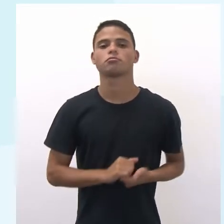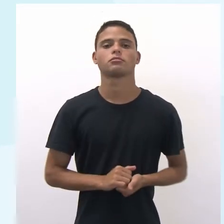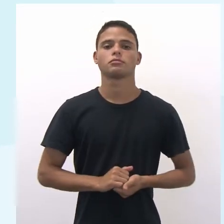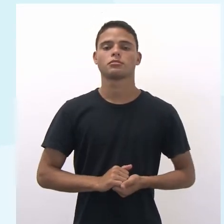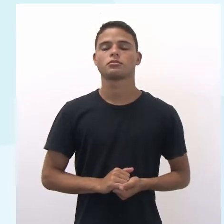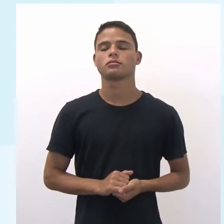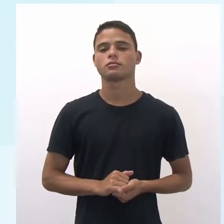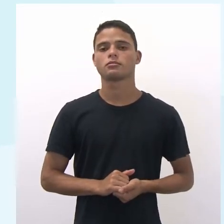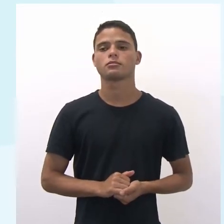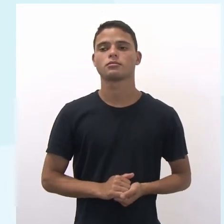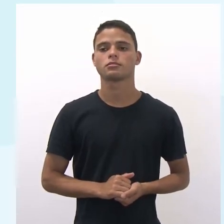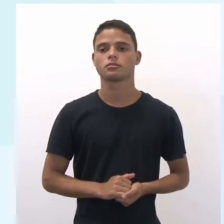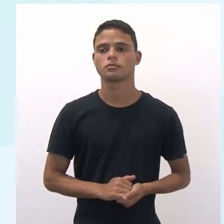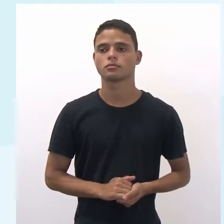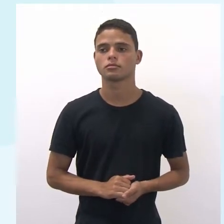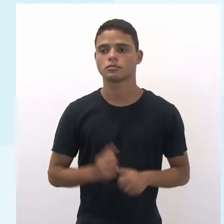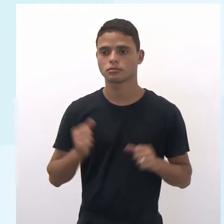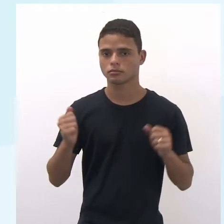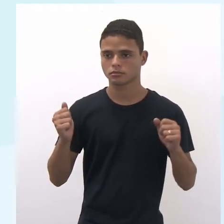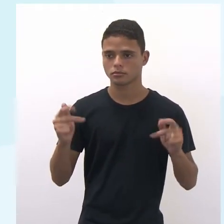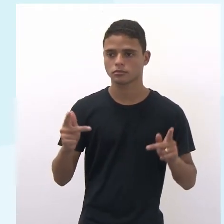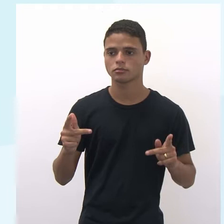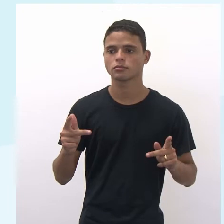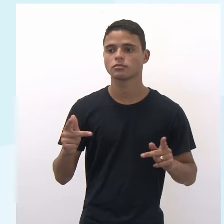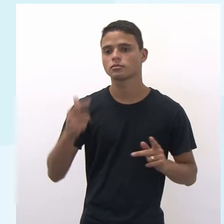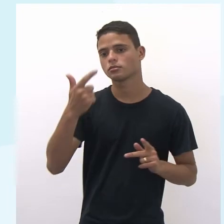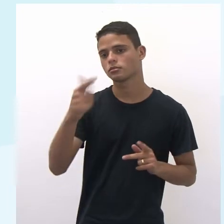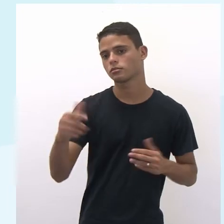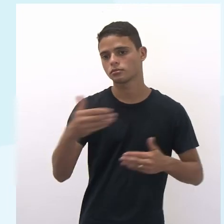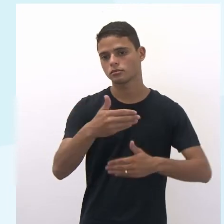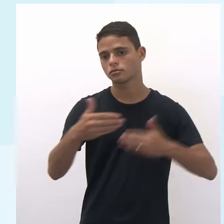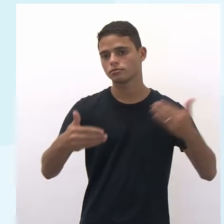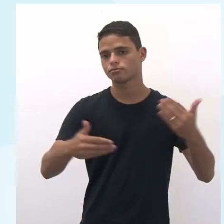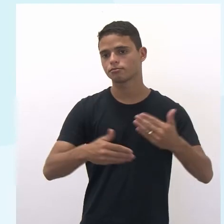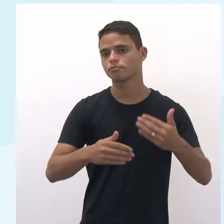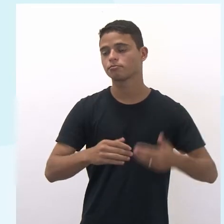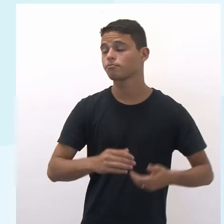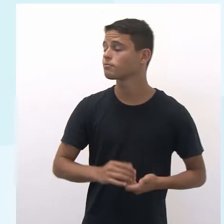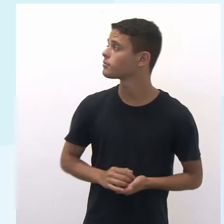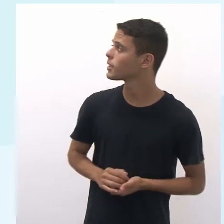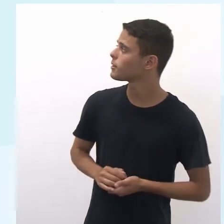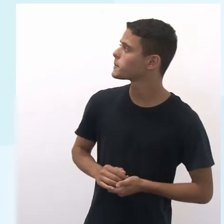do vídeo também, ok? Próximo slide, por favor.